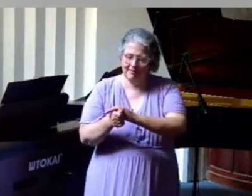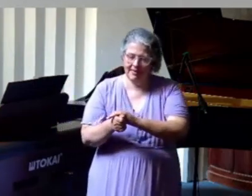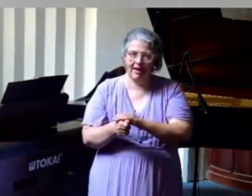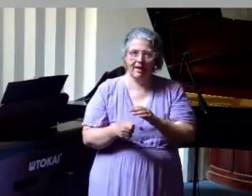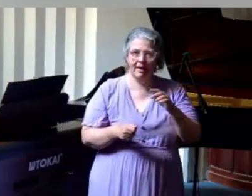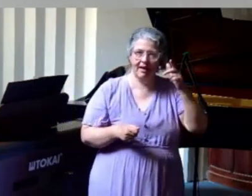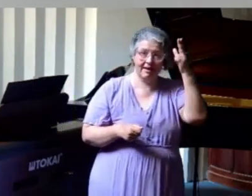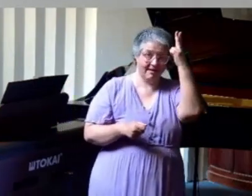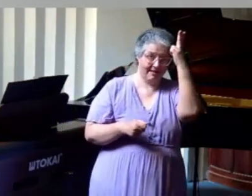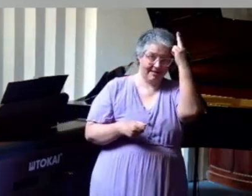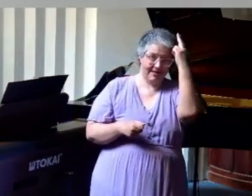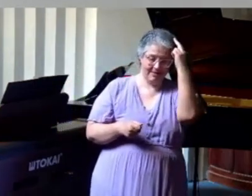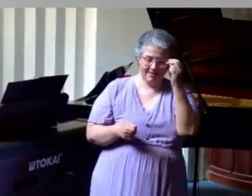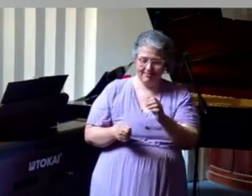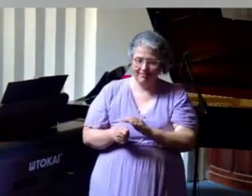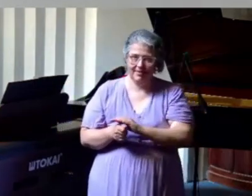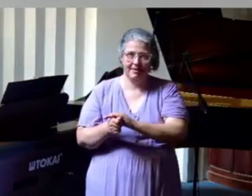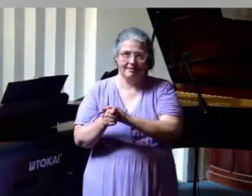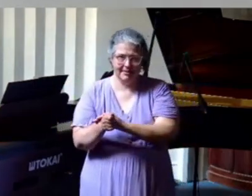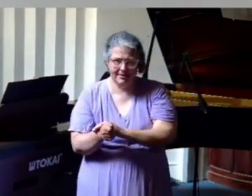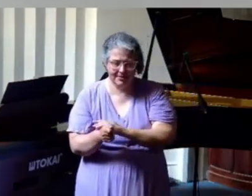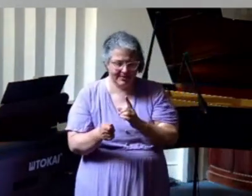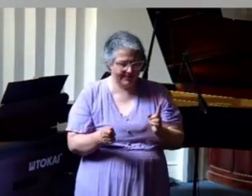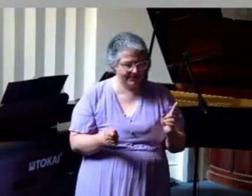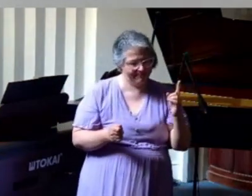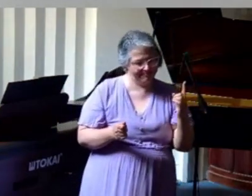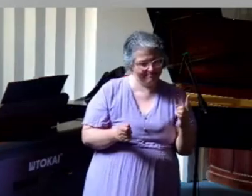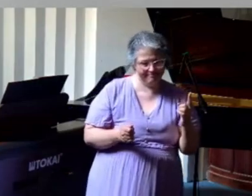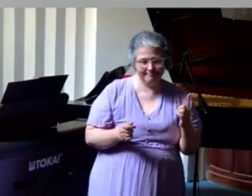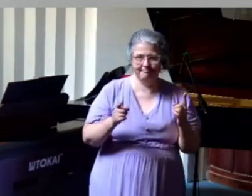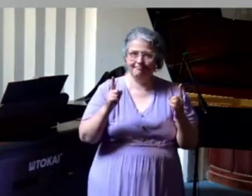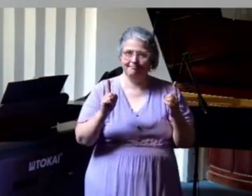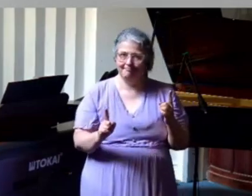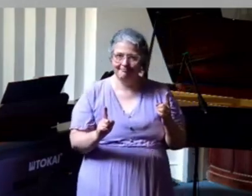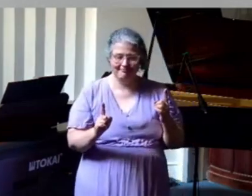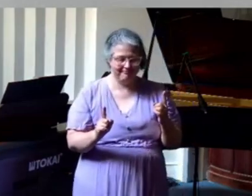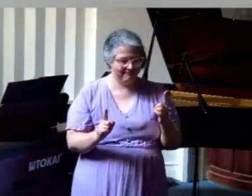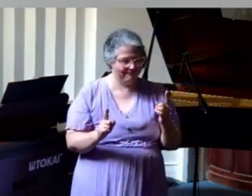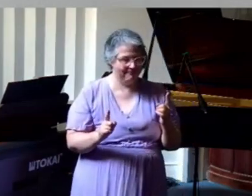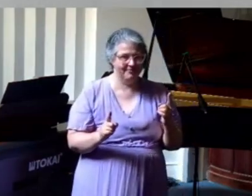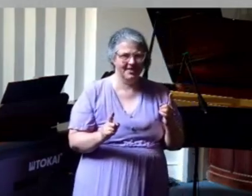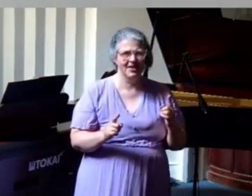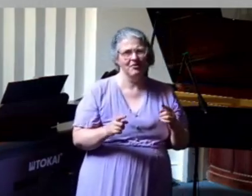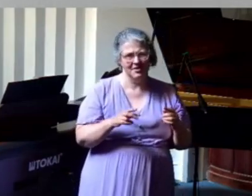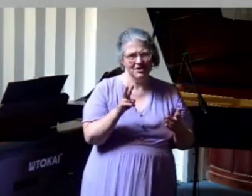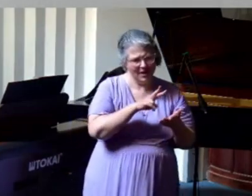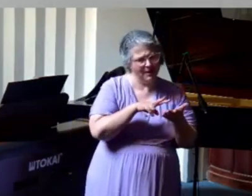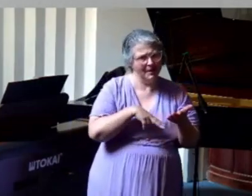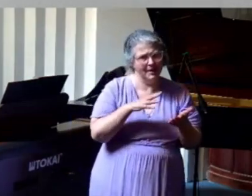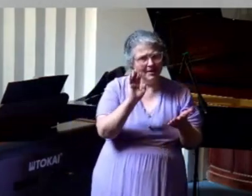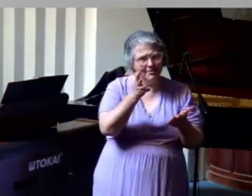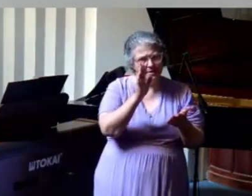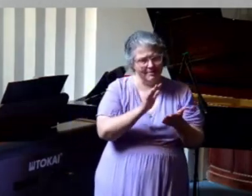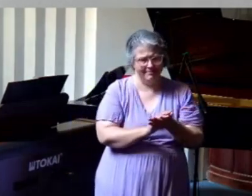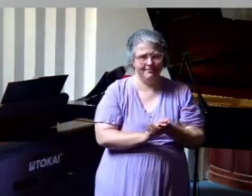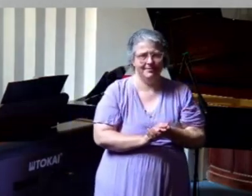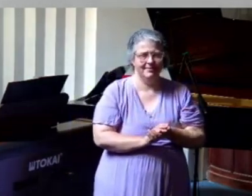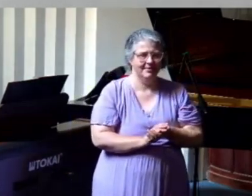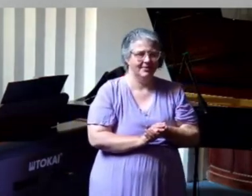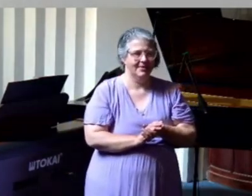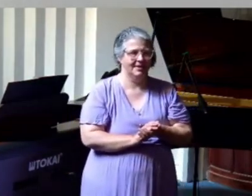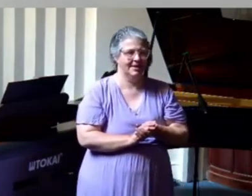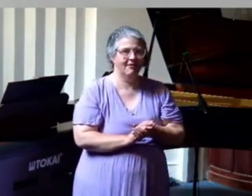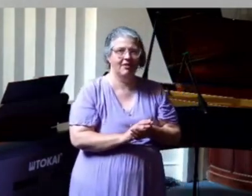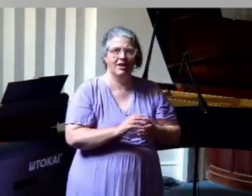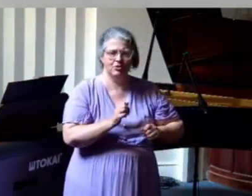tartaruga. Os adultos já leram isso lá no primário, provavelmente. Essa fábula fala